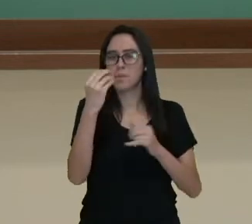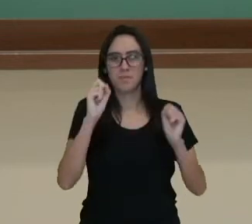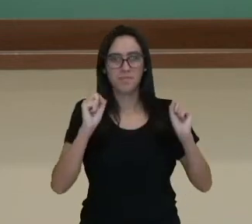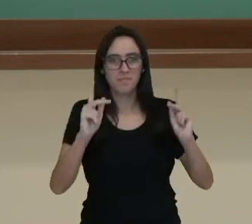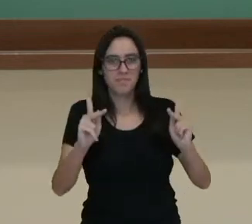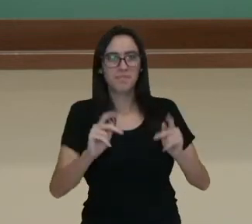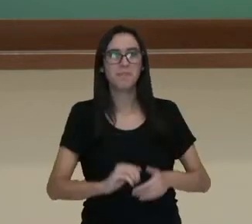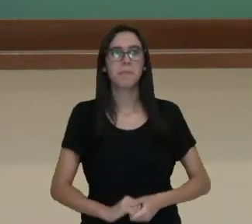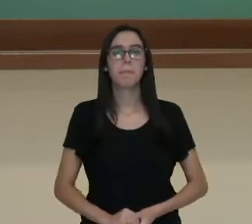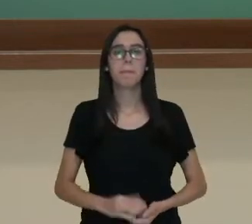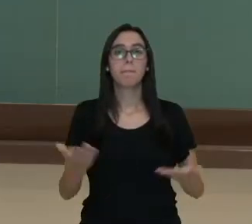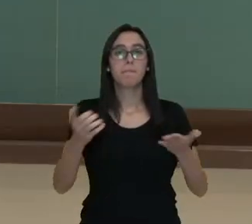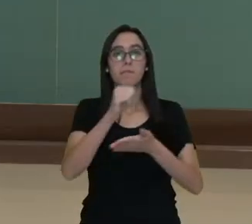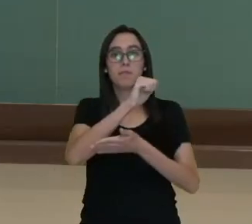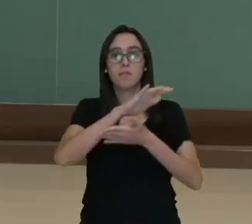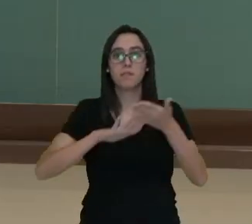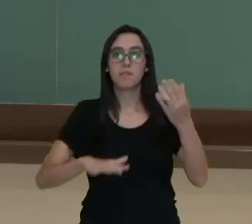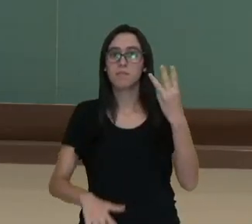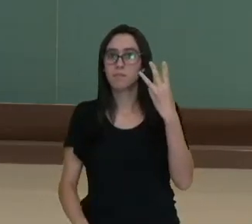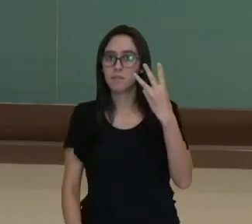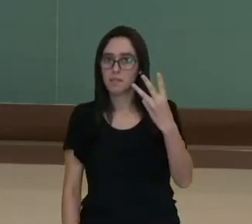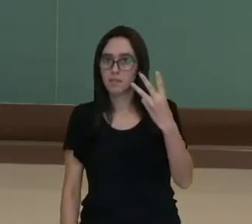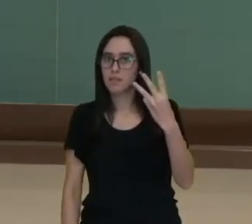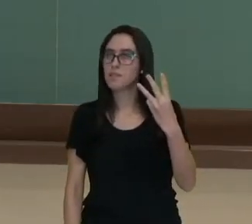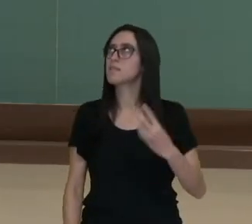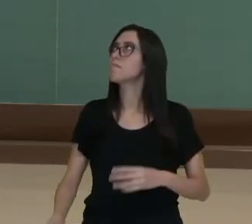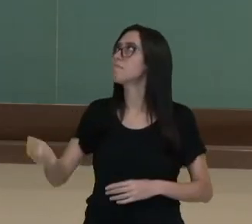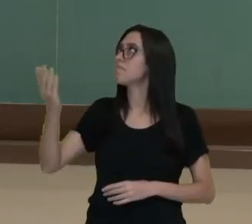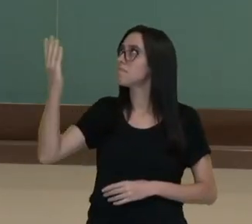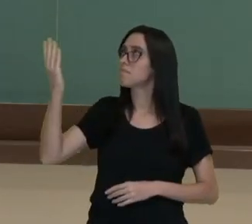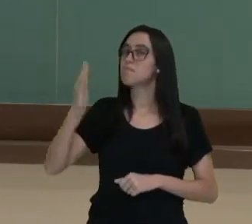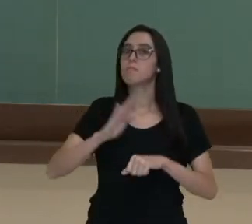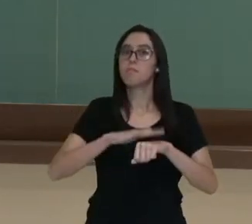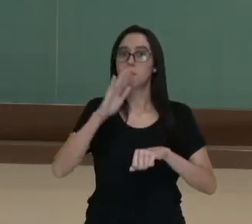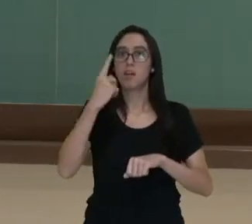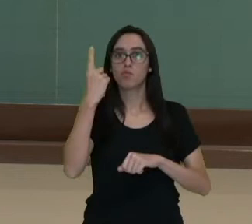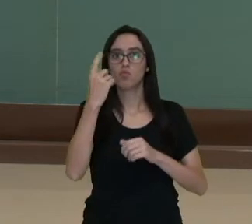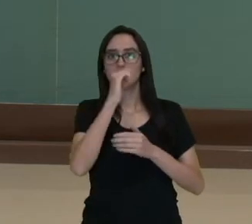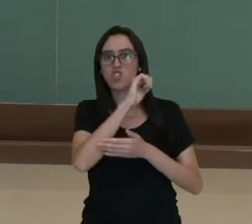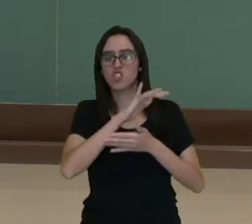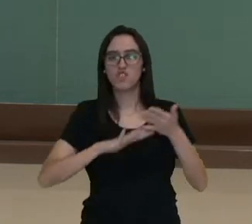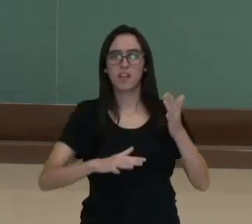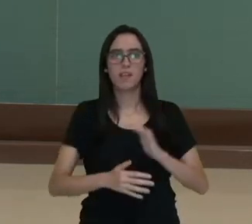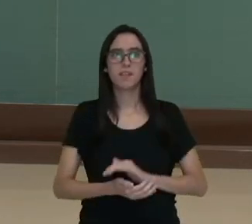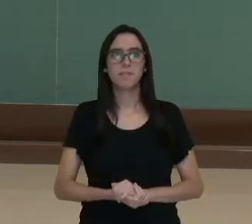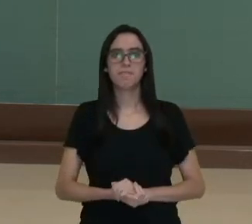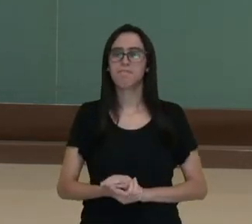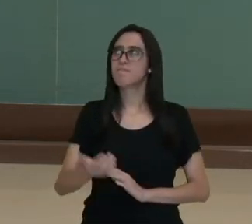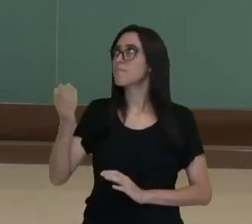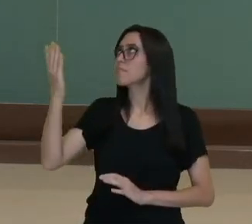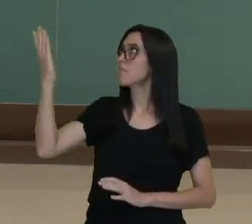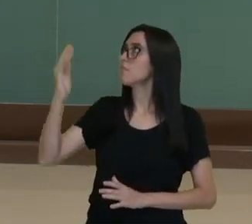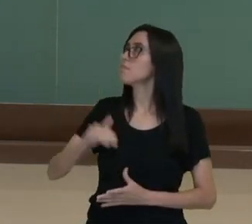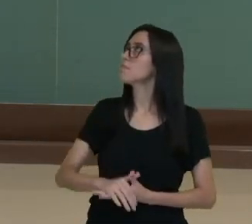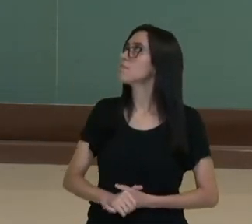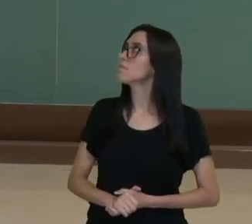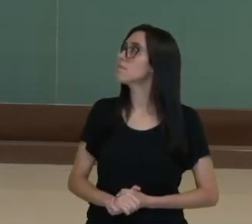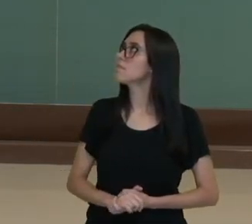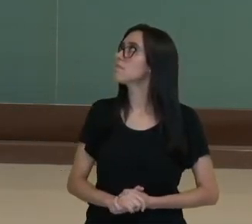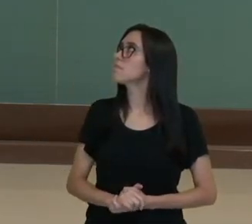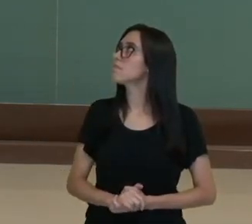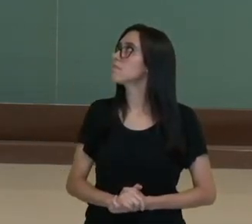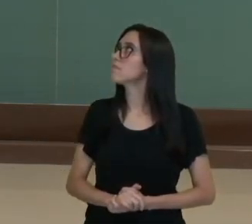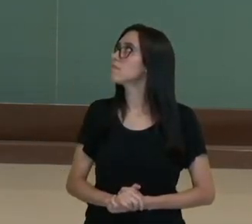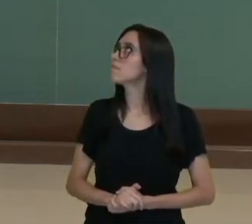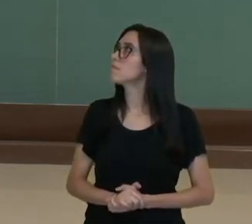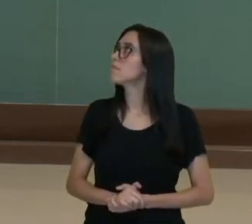respostas corretas. Atividade 3, vamos para mais uma atividade. Então, agora que já sabes o nome das letras